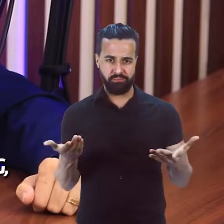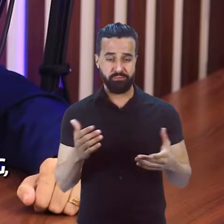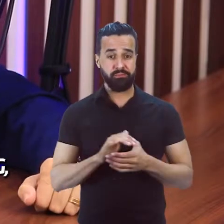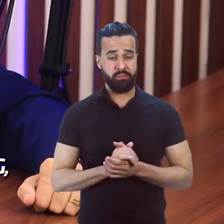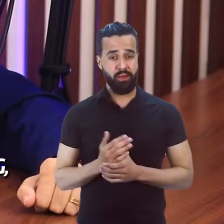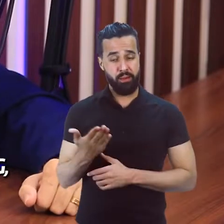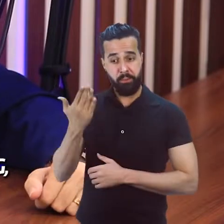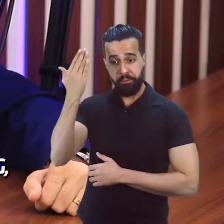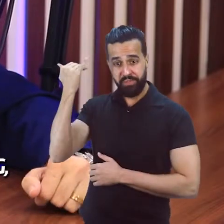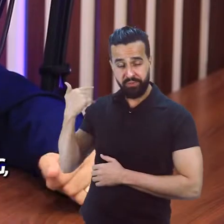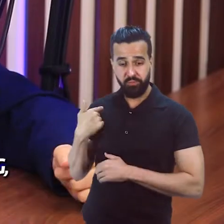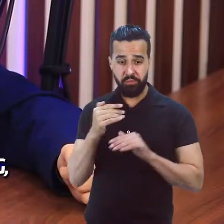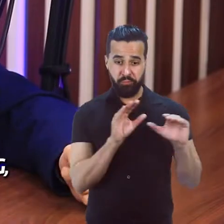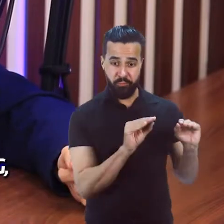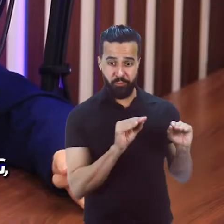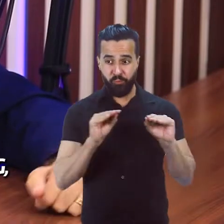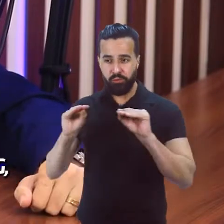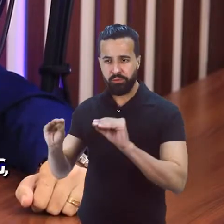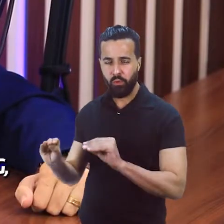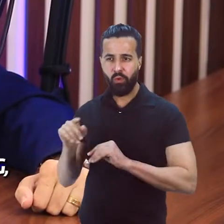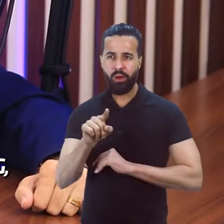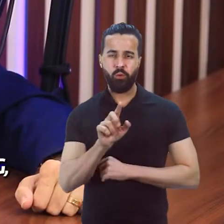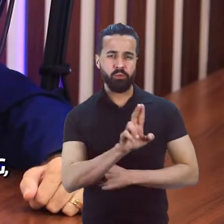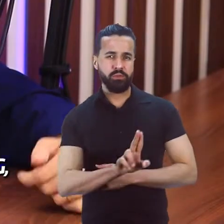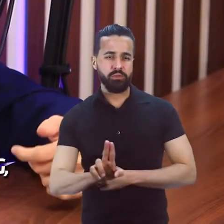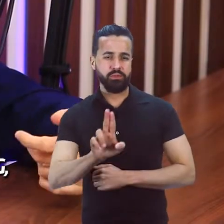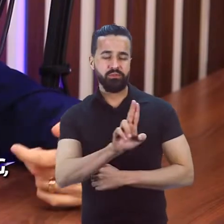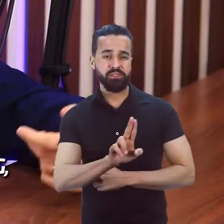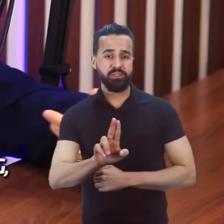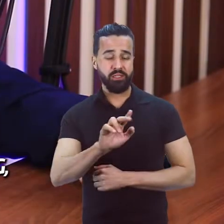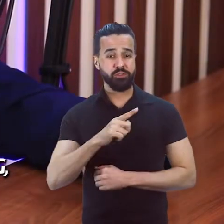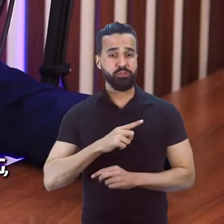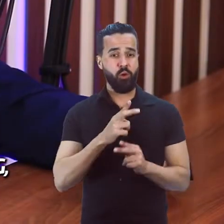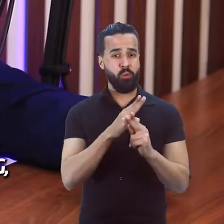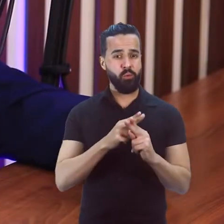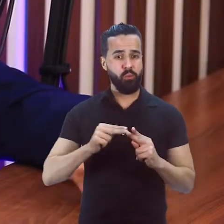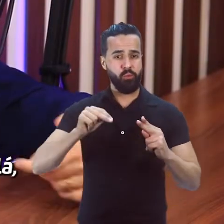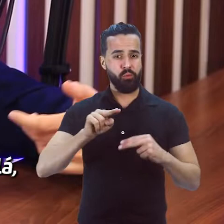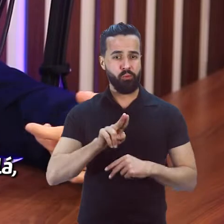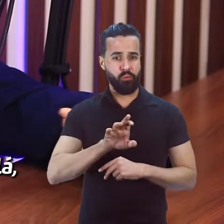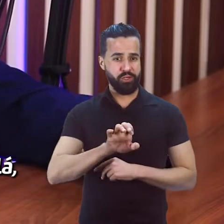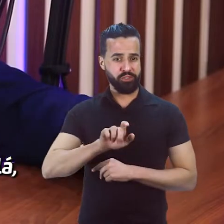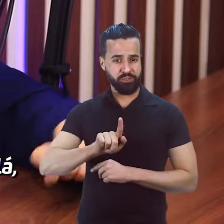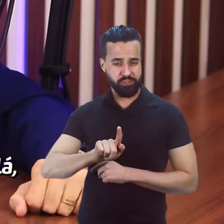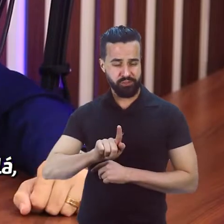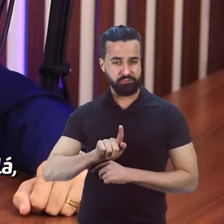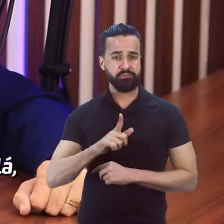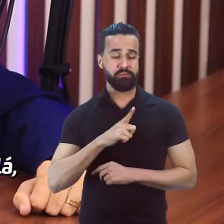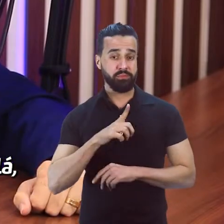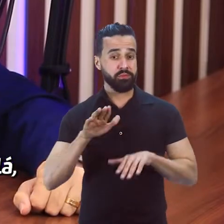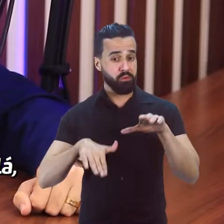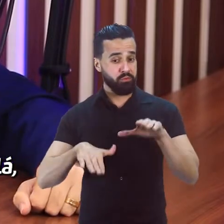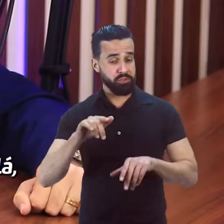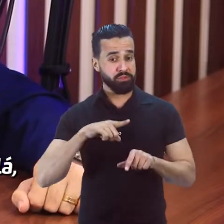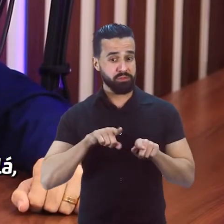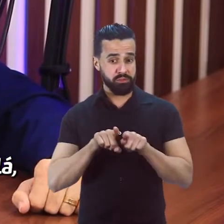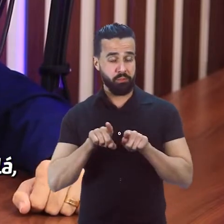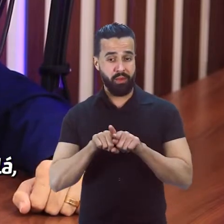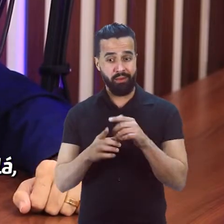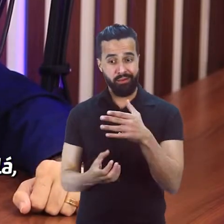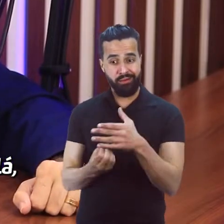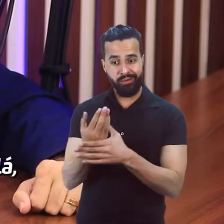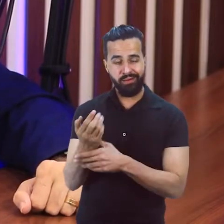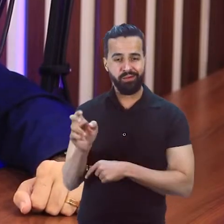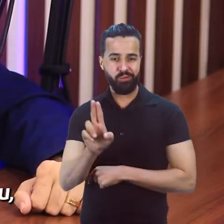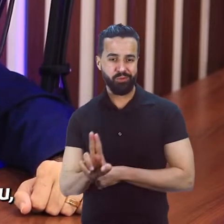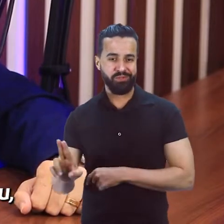de lá, tinha apenas a UEG, né, desde a época que eu saí, estava na iminência de ir um campo do UFG para lá, mas